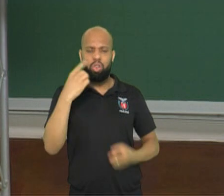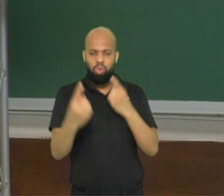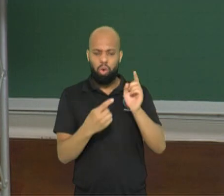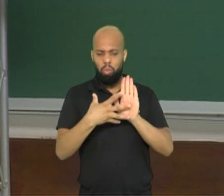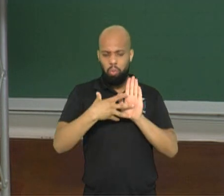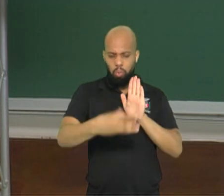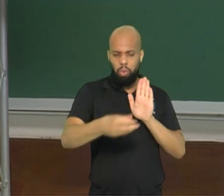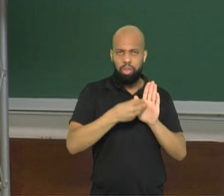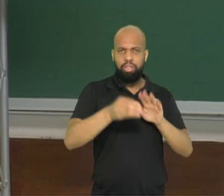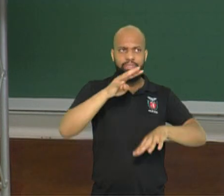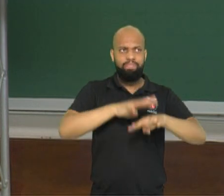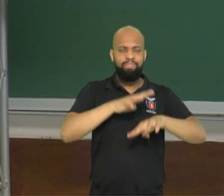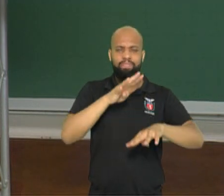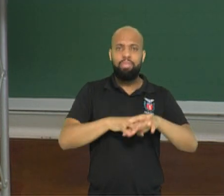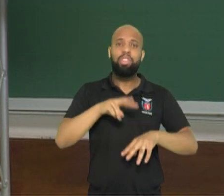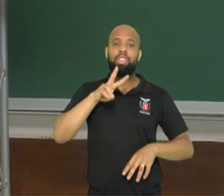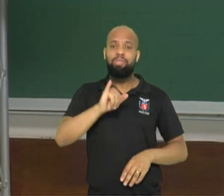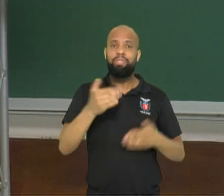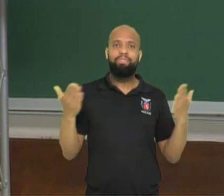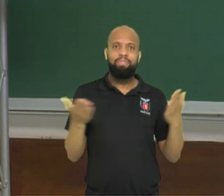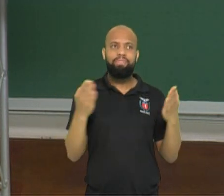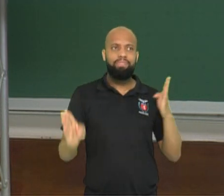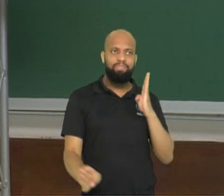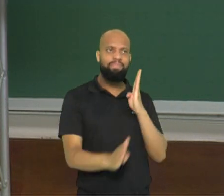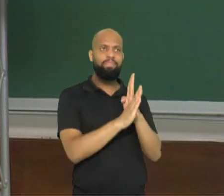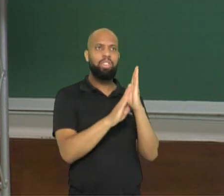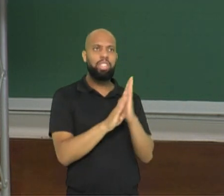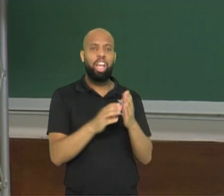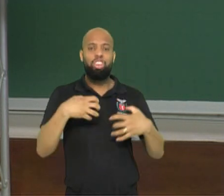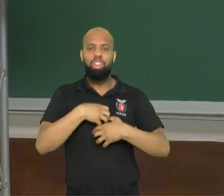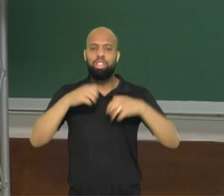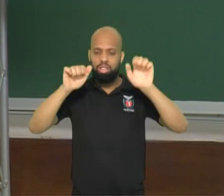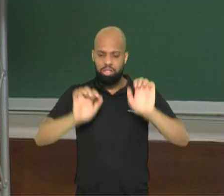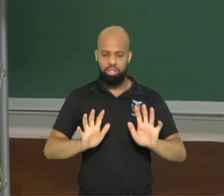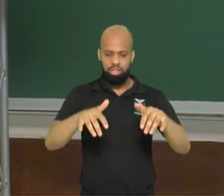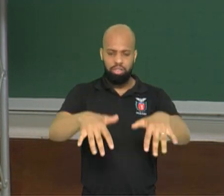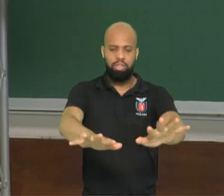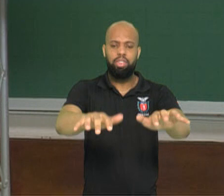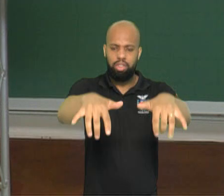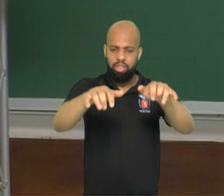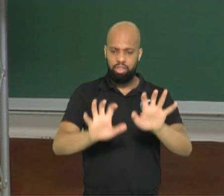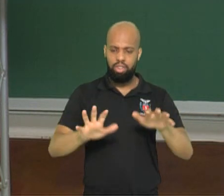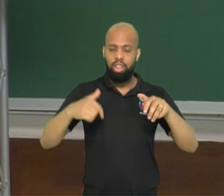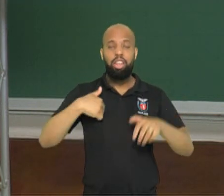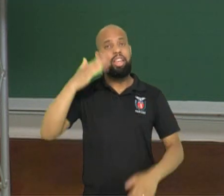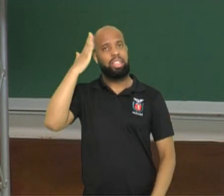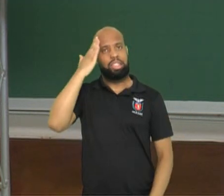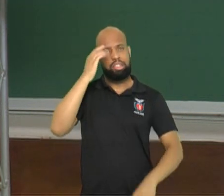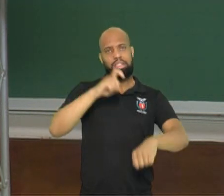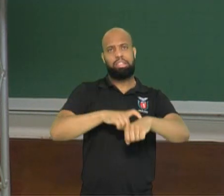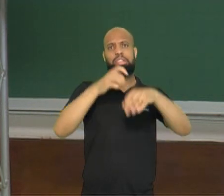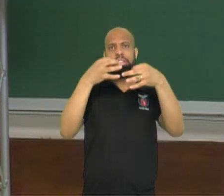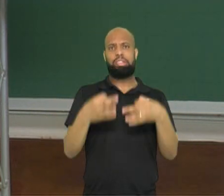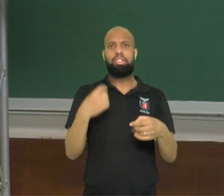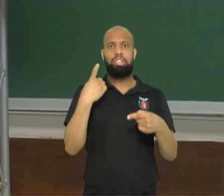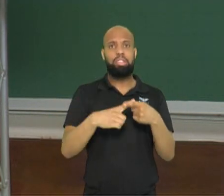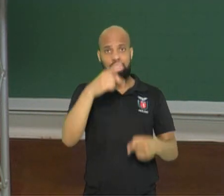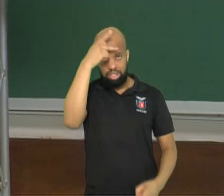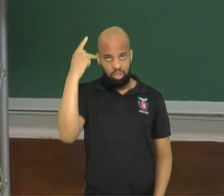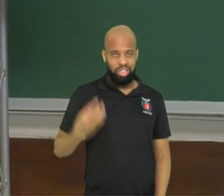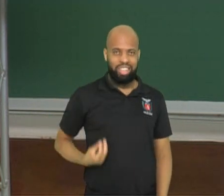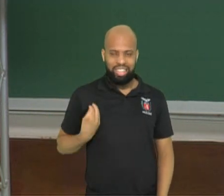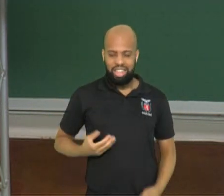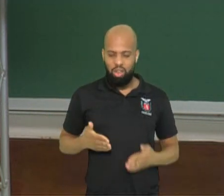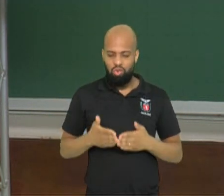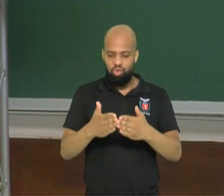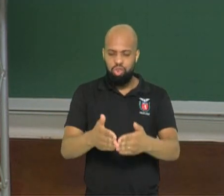modelo matemático que vai determinar essas marés? Que eu sei exatamente o horário. As pessoas que estão no mar, os